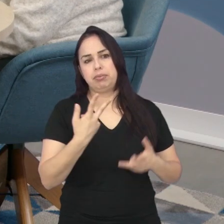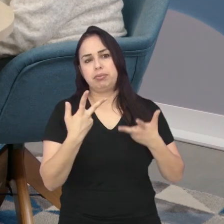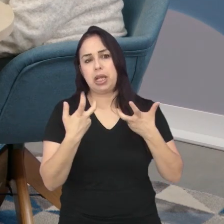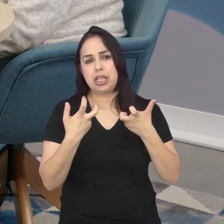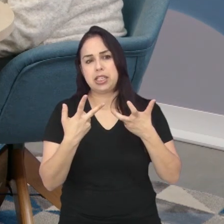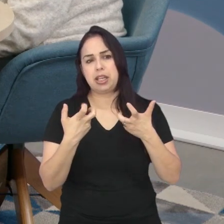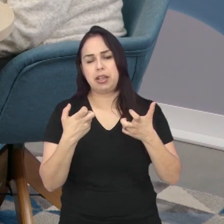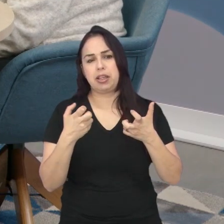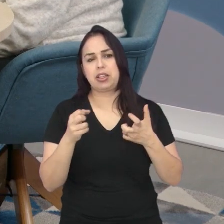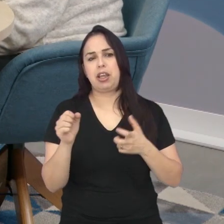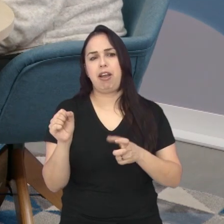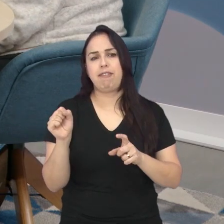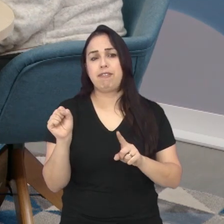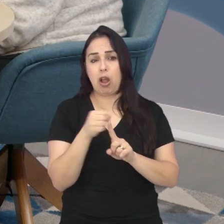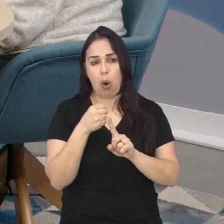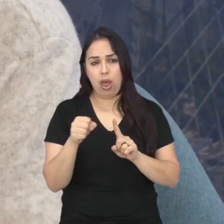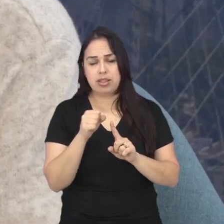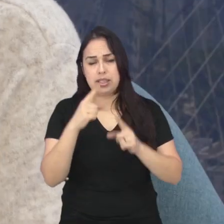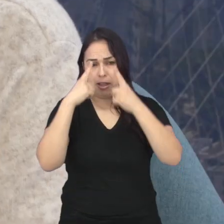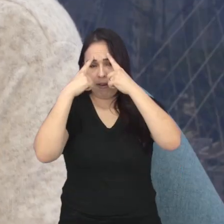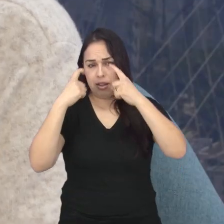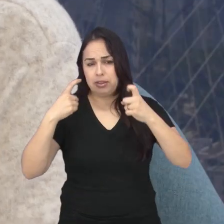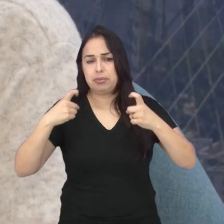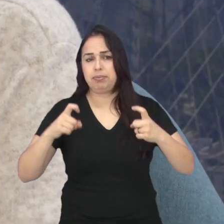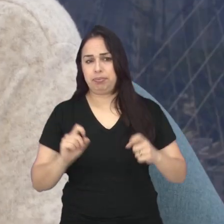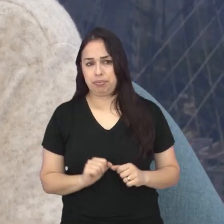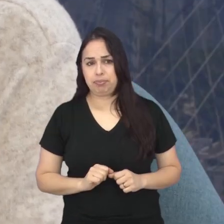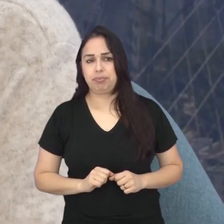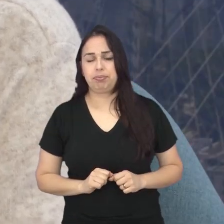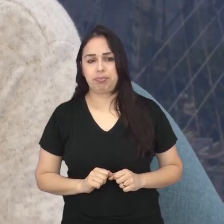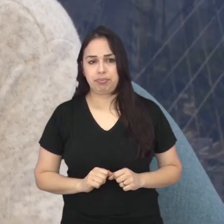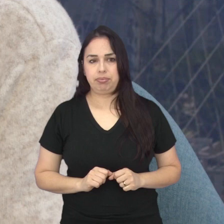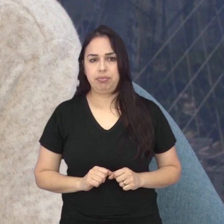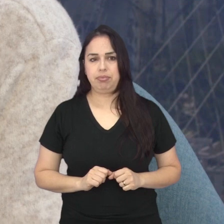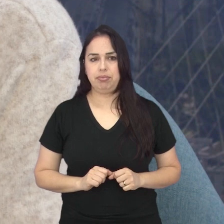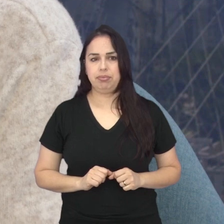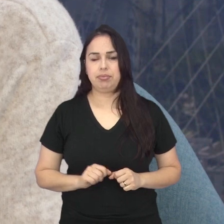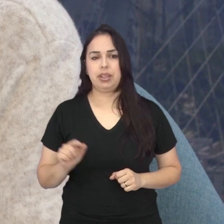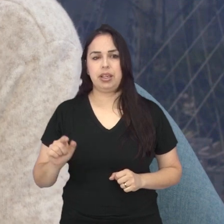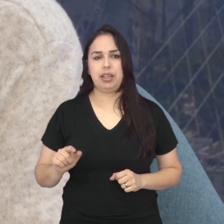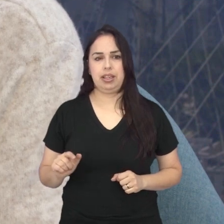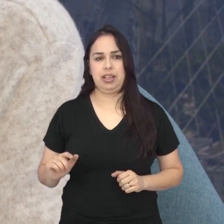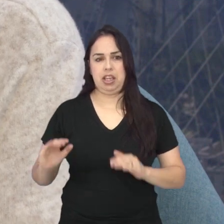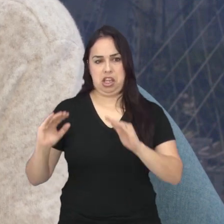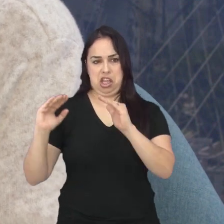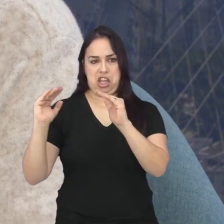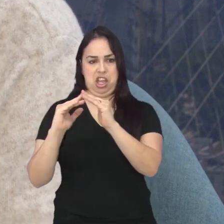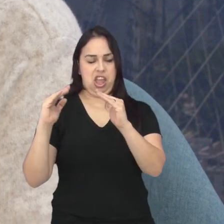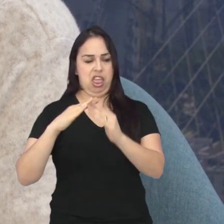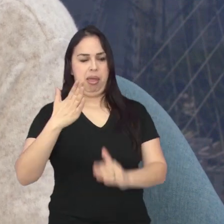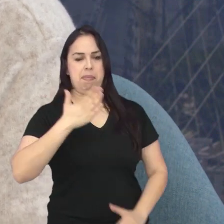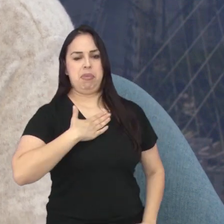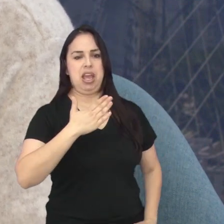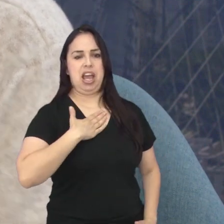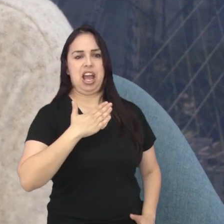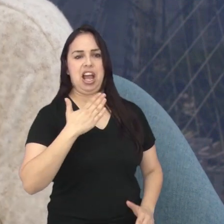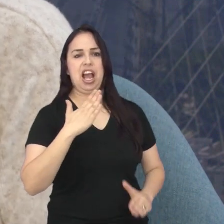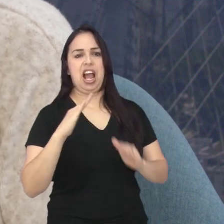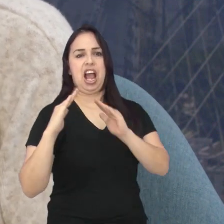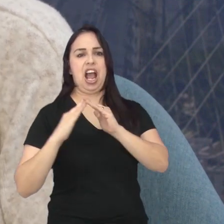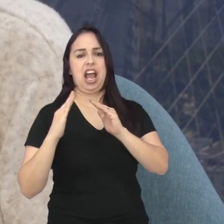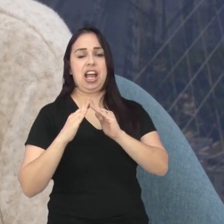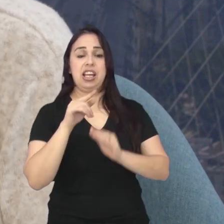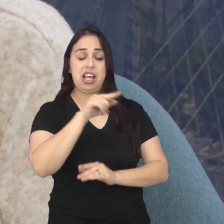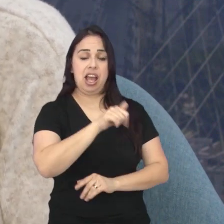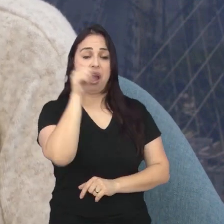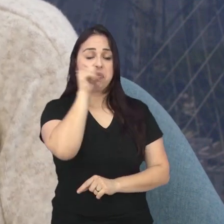percebe em muitos casos de violência doméstica que o fator patrimonial ele influencia muito. E uma mulher que